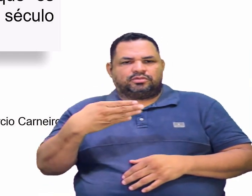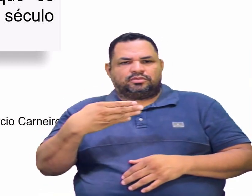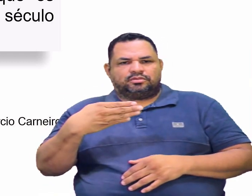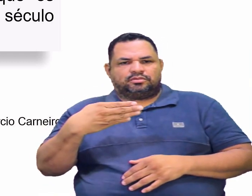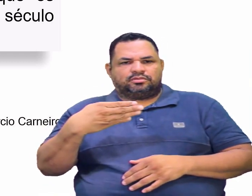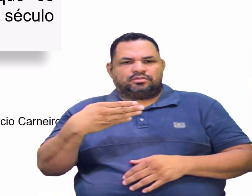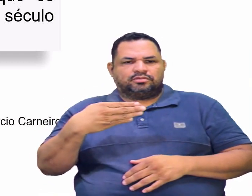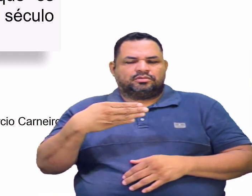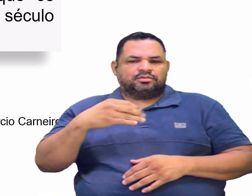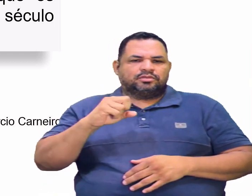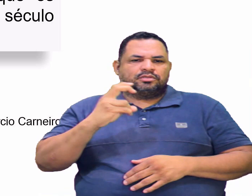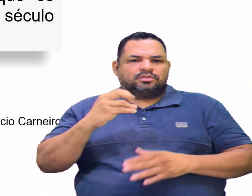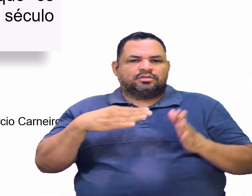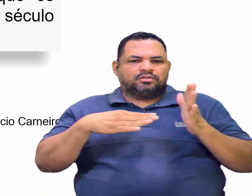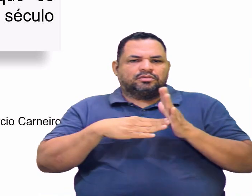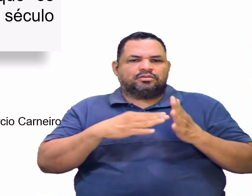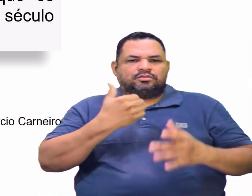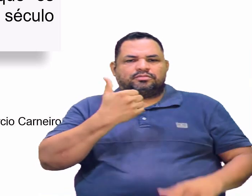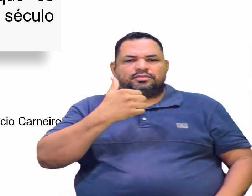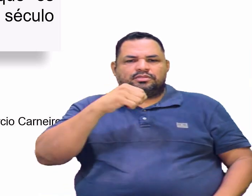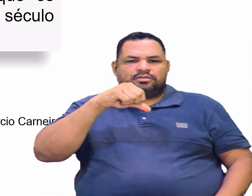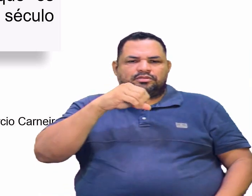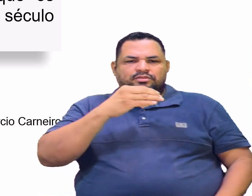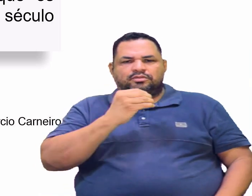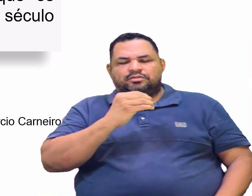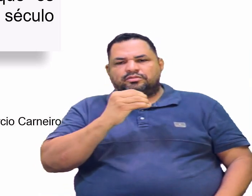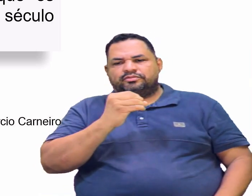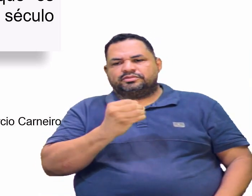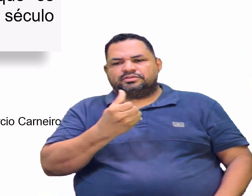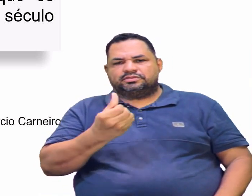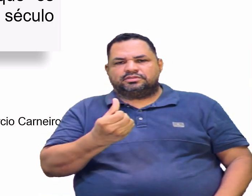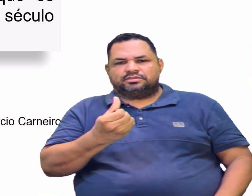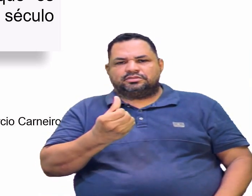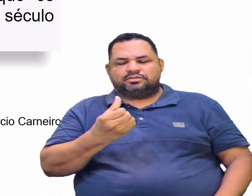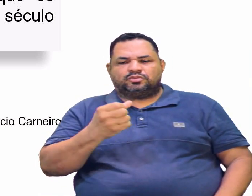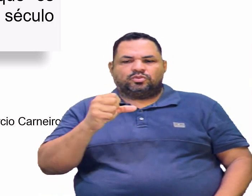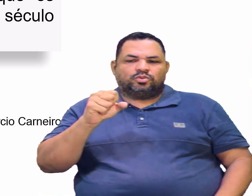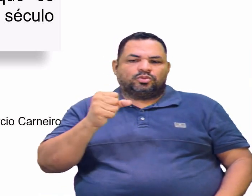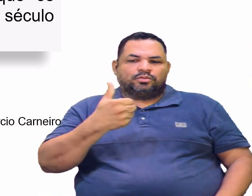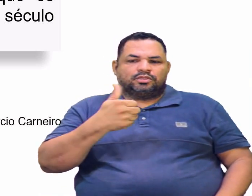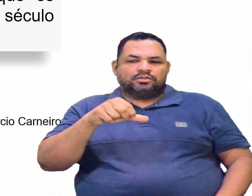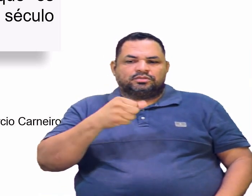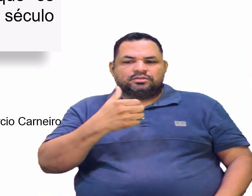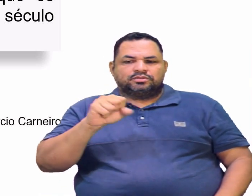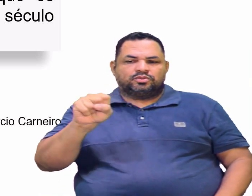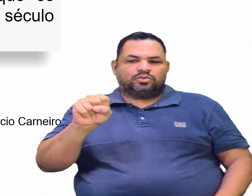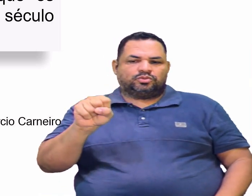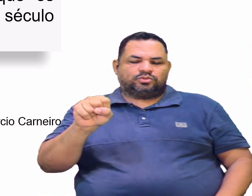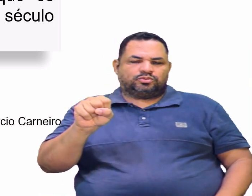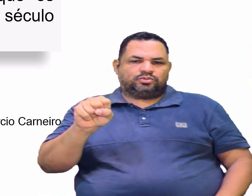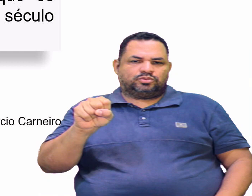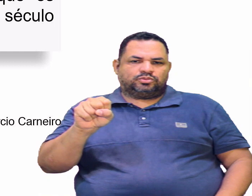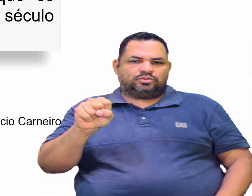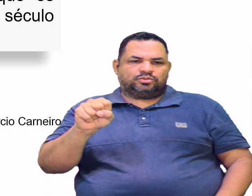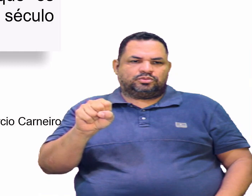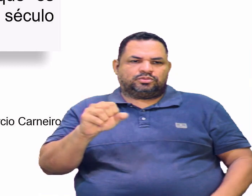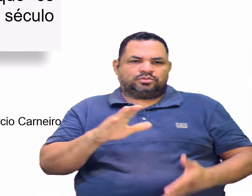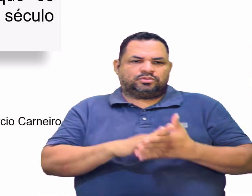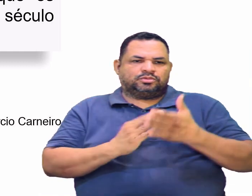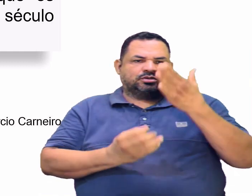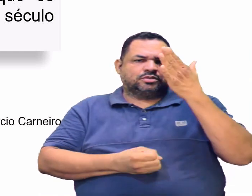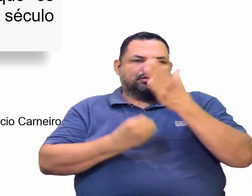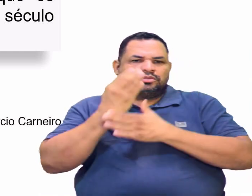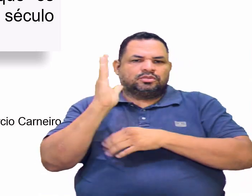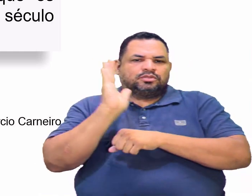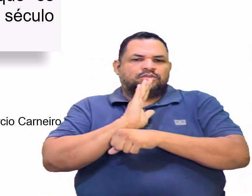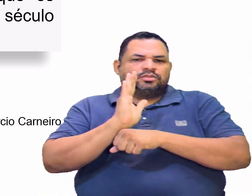1894, 95 a 1906 ou 1908. Consiste na origem